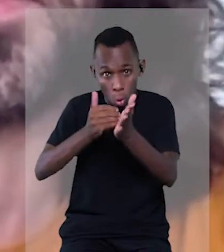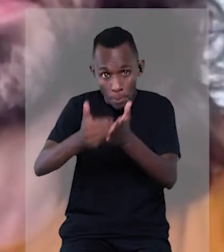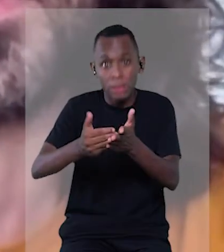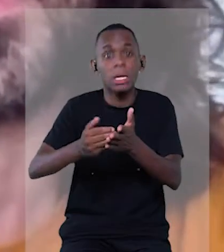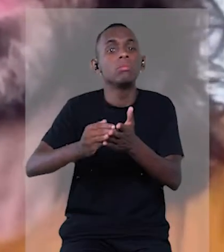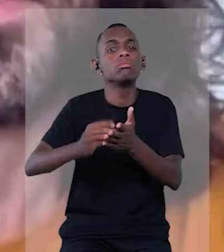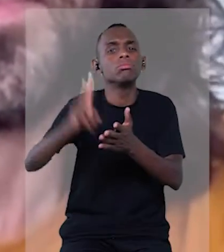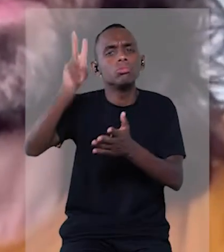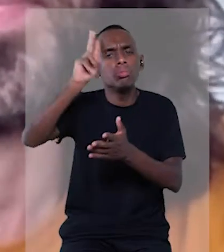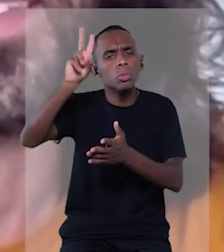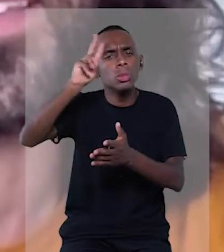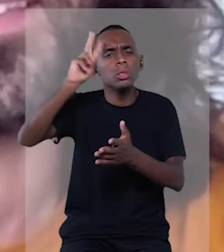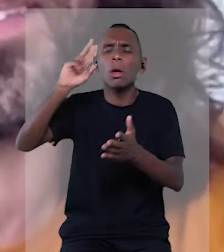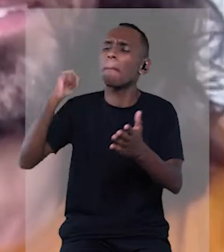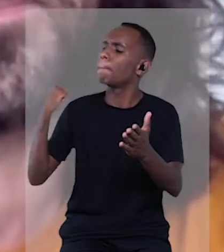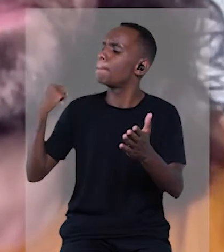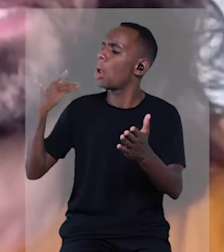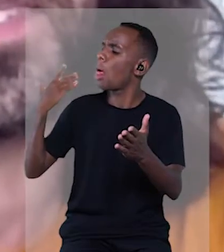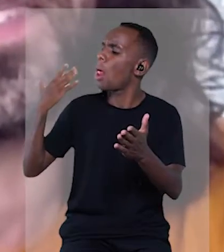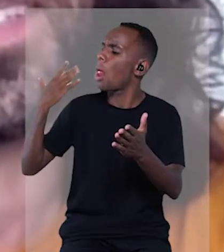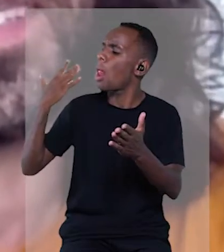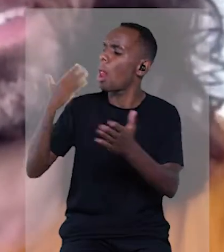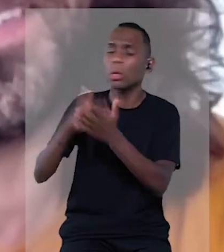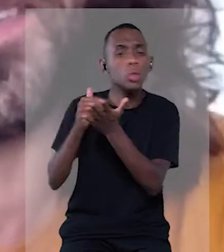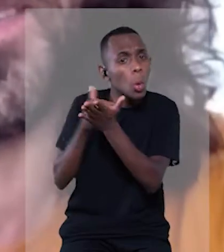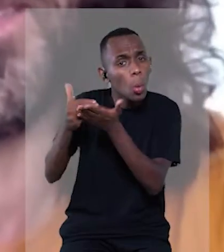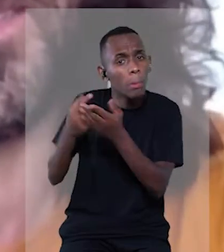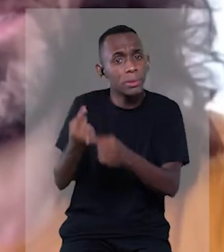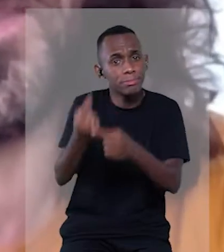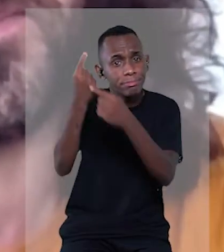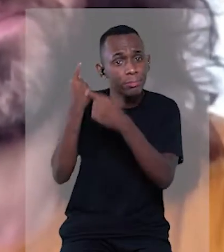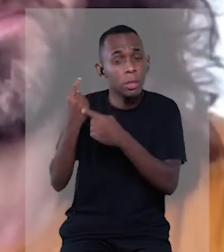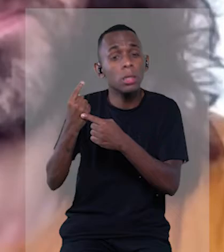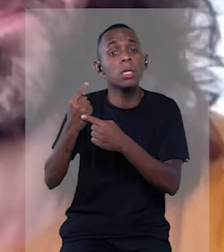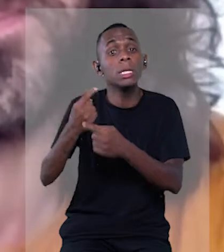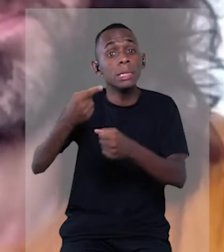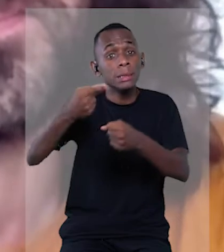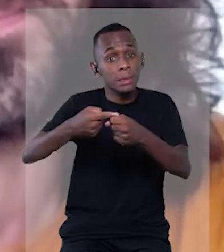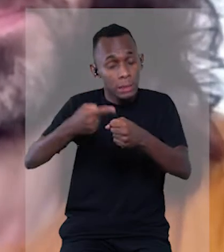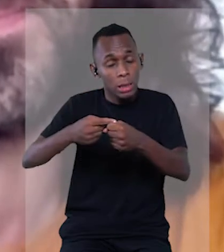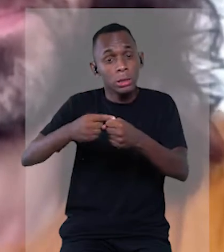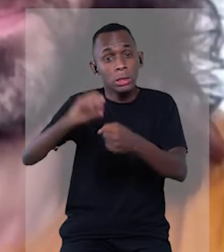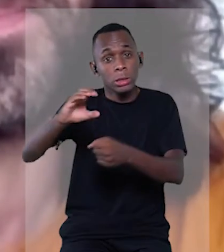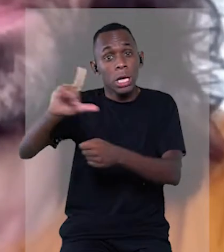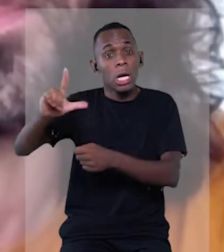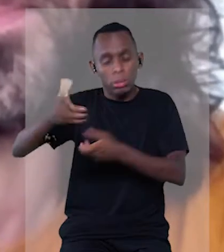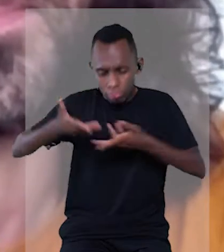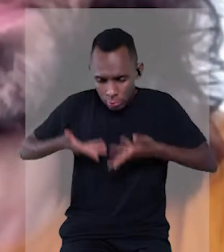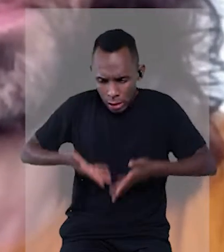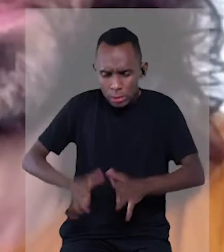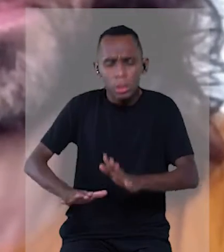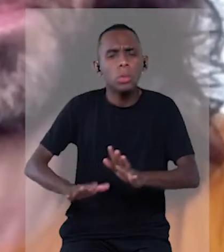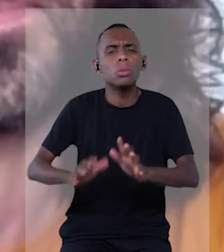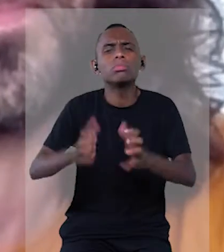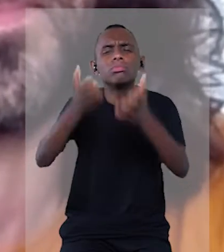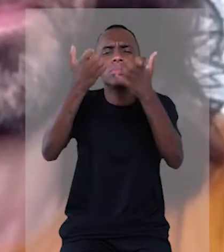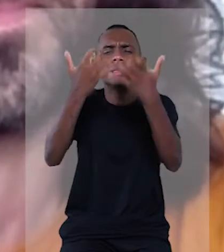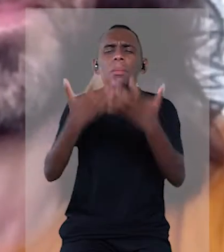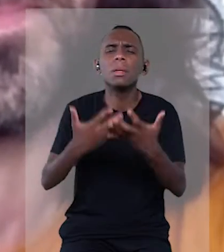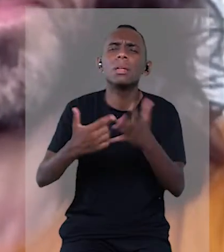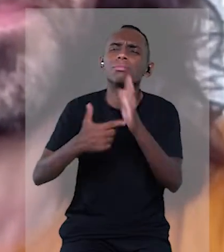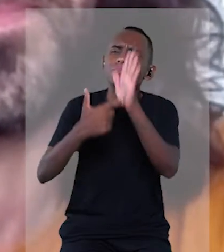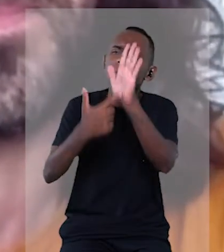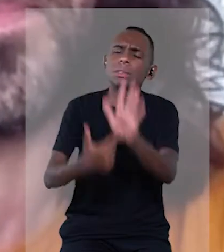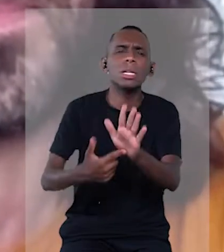sua história, começar lá do comecinho mesmo. Sim. Você nasceu em Conselheiro Lafayette, eu queria que você trouxesse um pouco das suas memórias